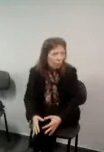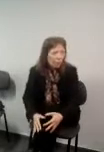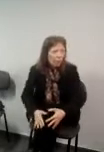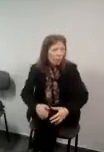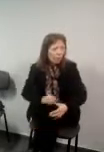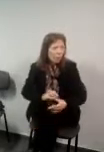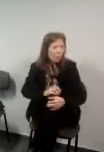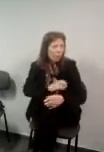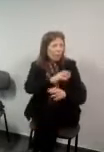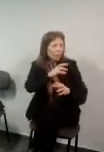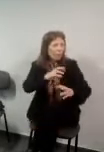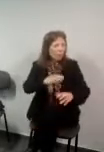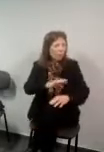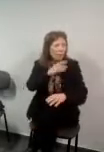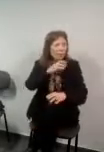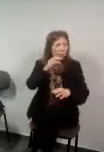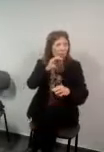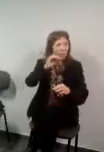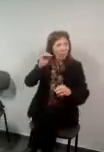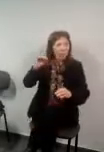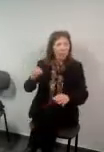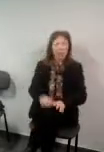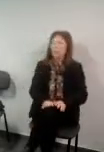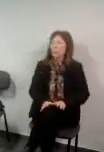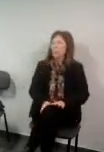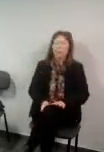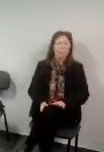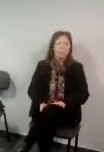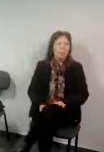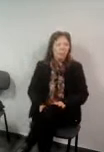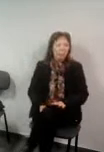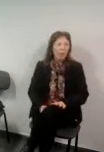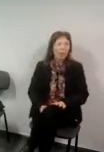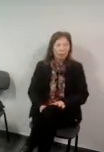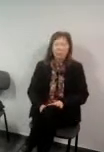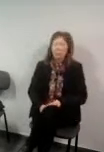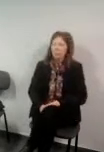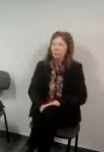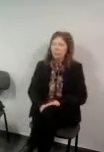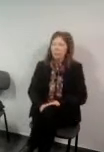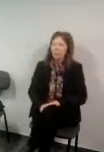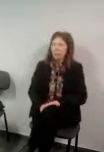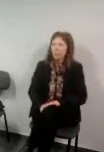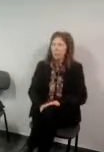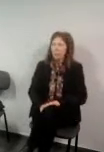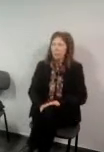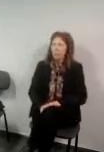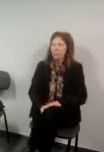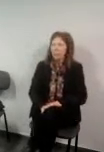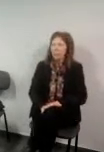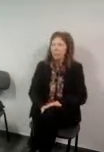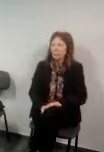O grosseirão geralmente é uma coisa que fica mais áspera, assim. Tipo casca de laranja. Assim. Então, mas eu digo assim, é importante